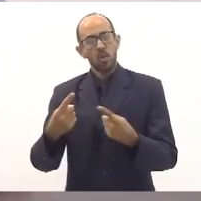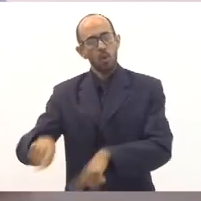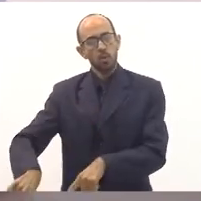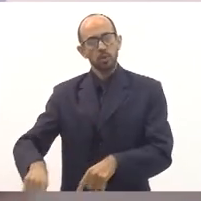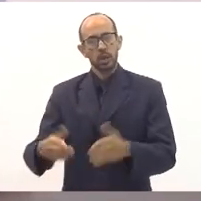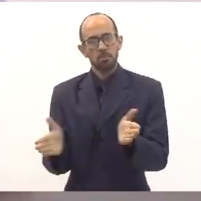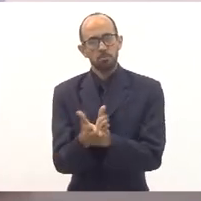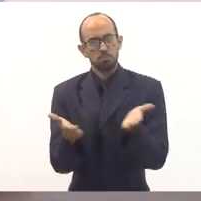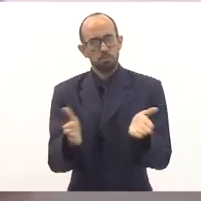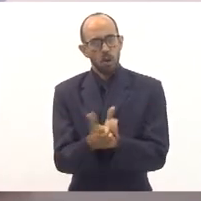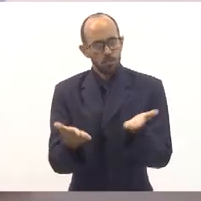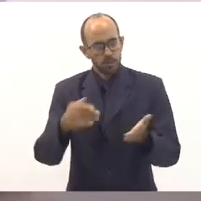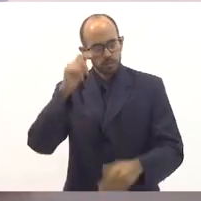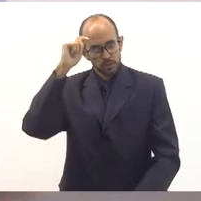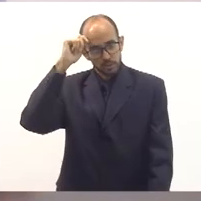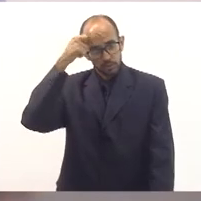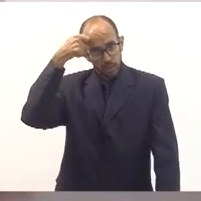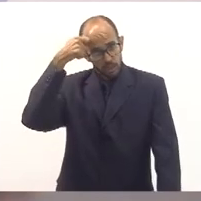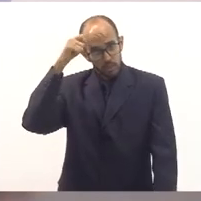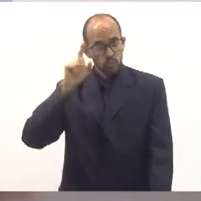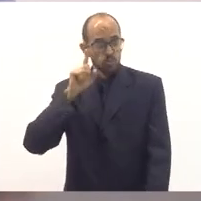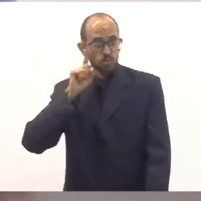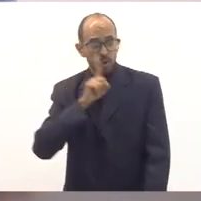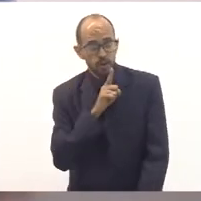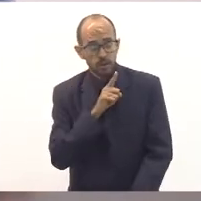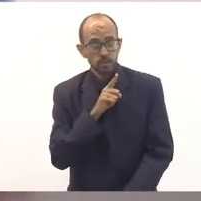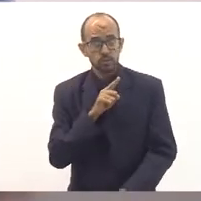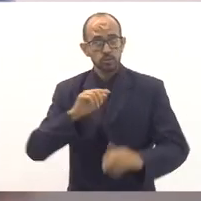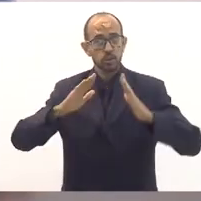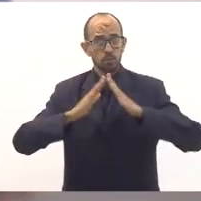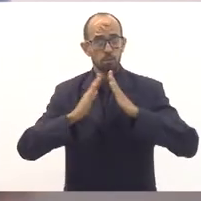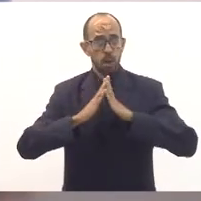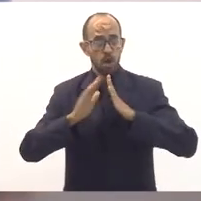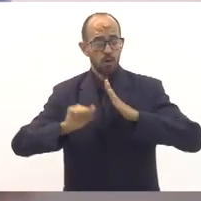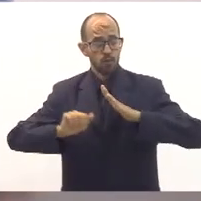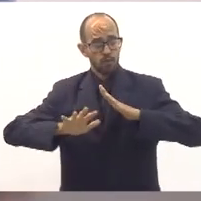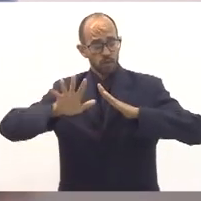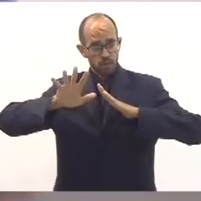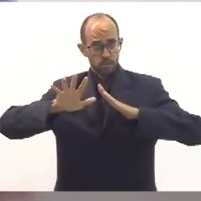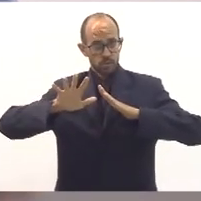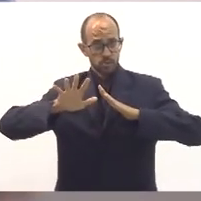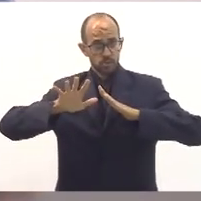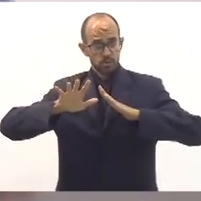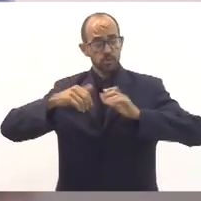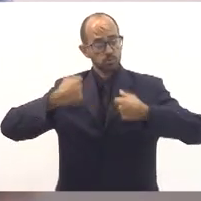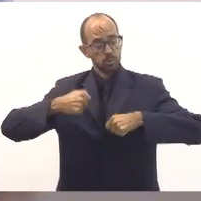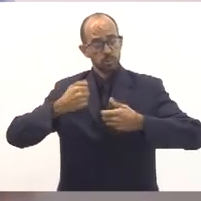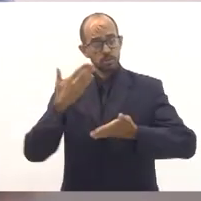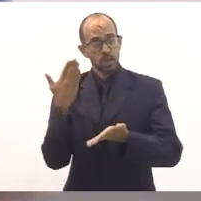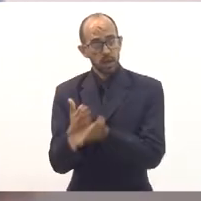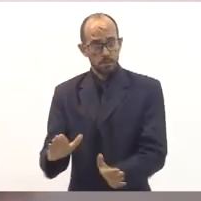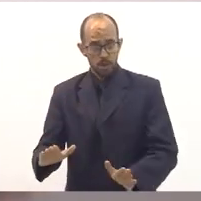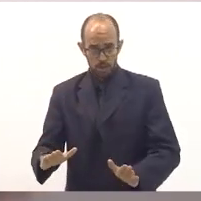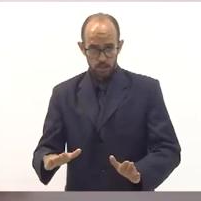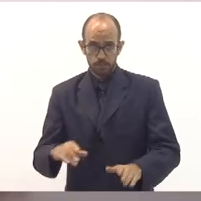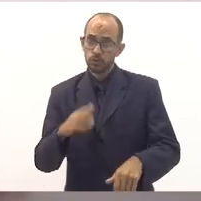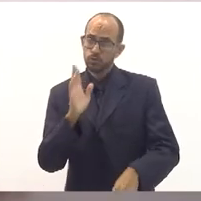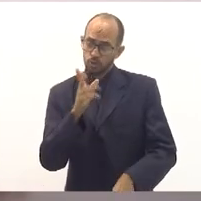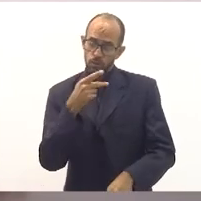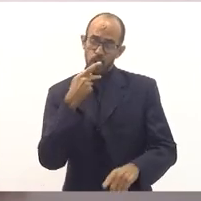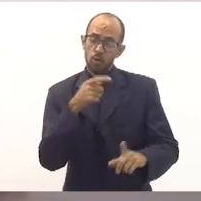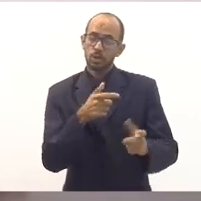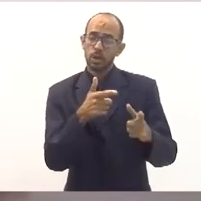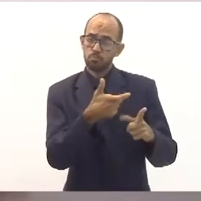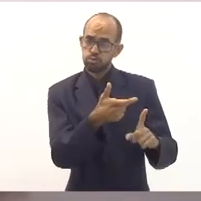pobres pretos e pardos moradores de periferias de favela isso tem que acabar aí já falou da chacina do